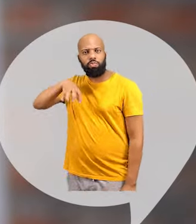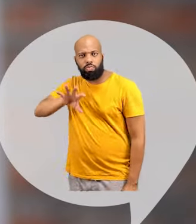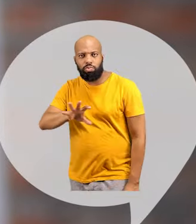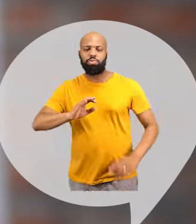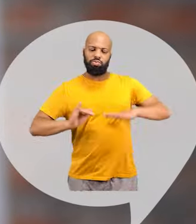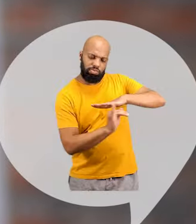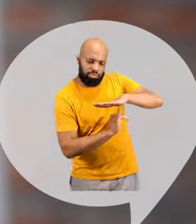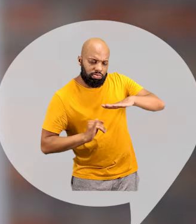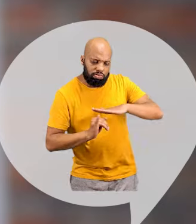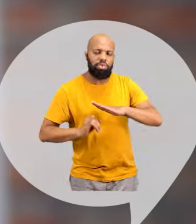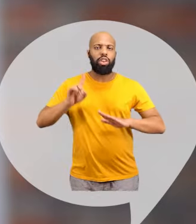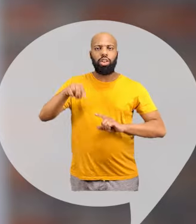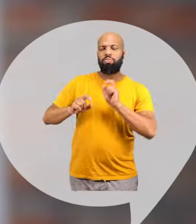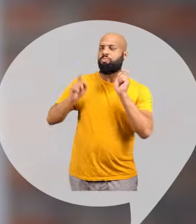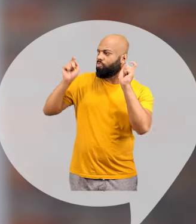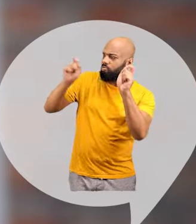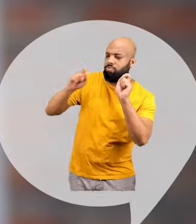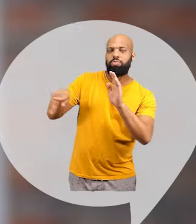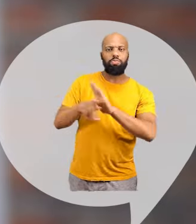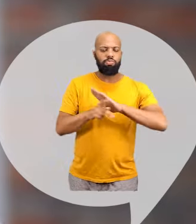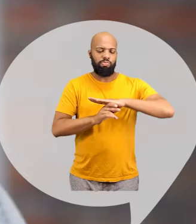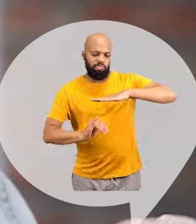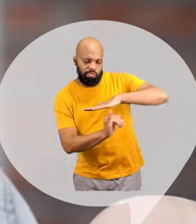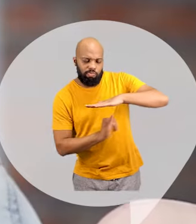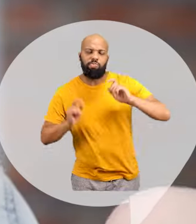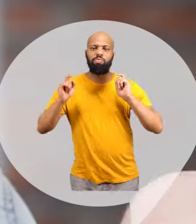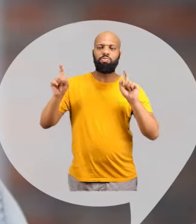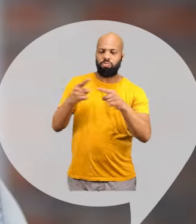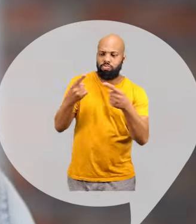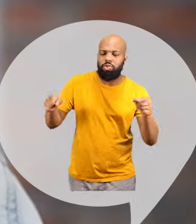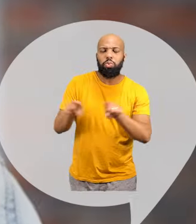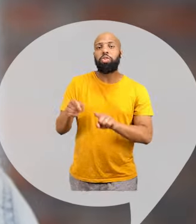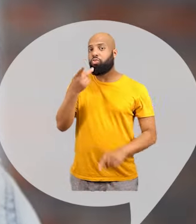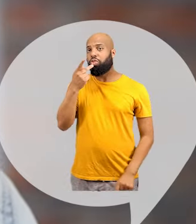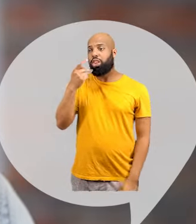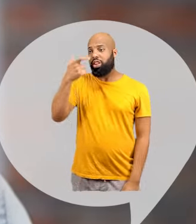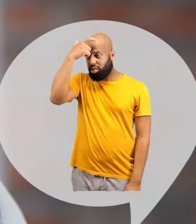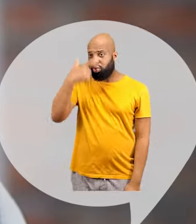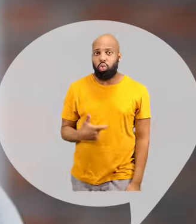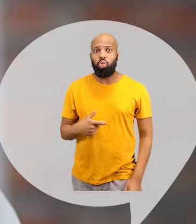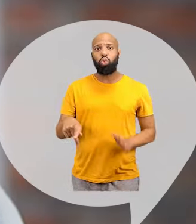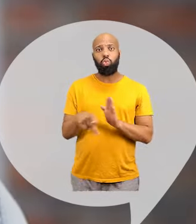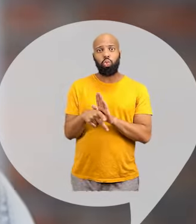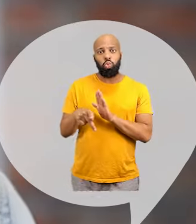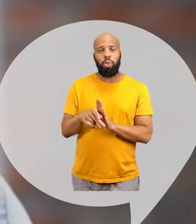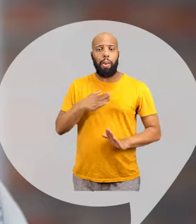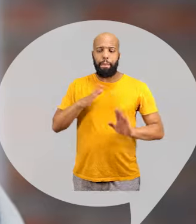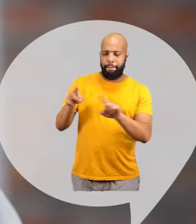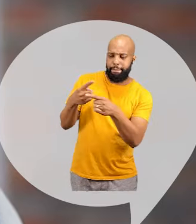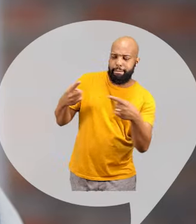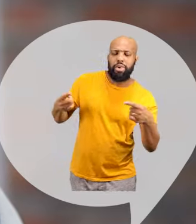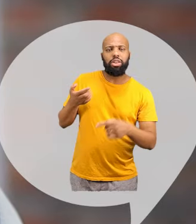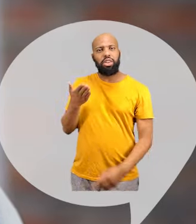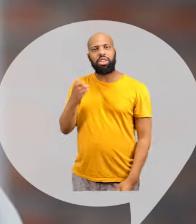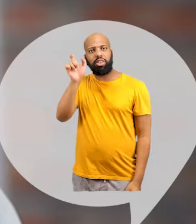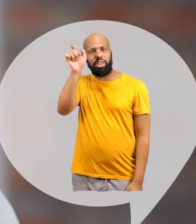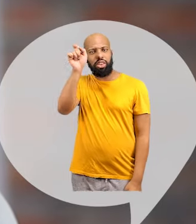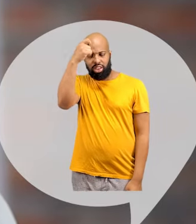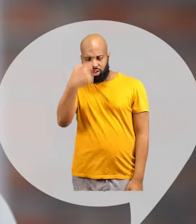industrialmente é um Manifesto para a indústria da música para falar assim olha esse é quem eu sou nas playlists e quem eu